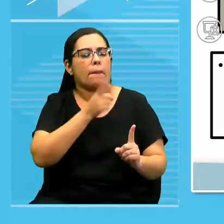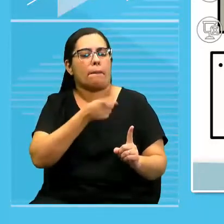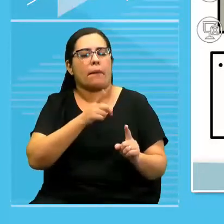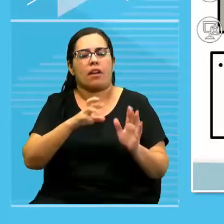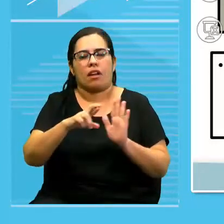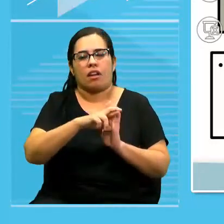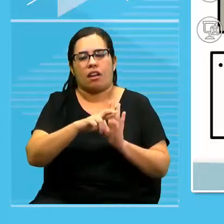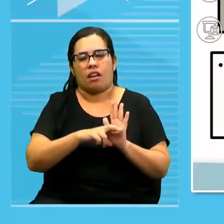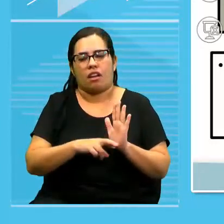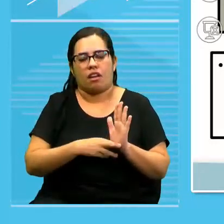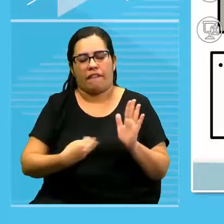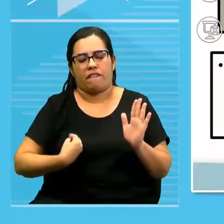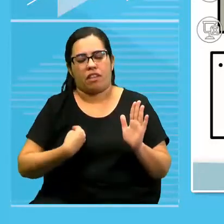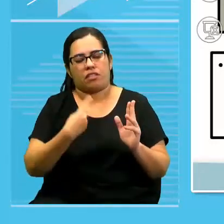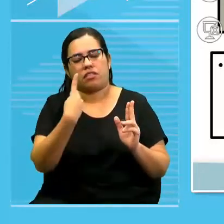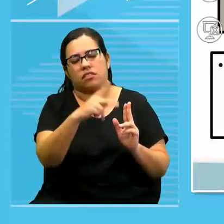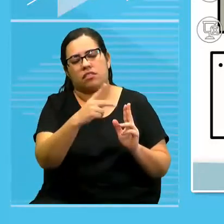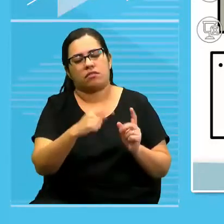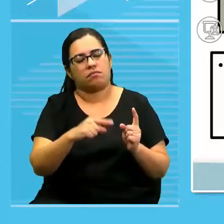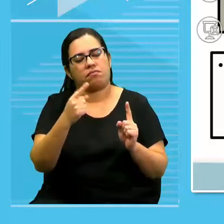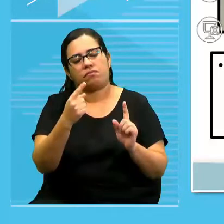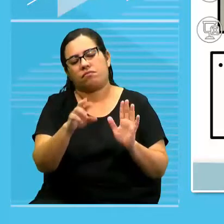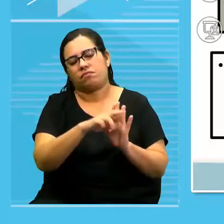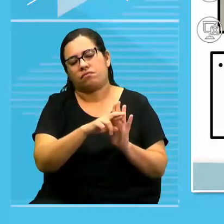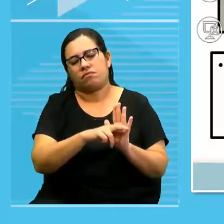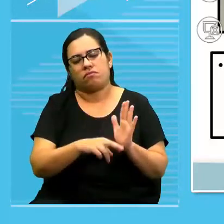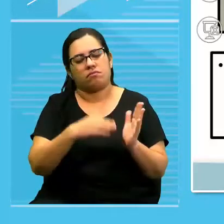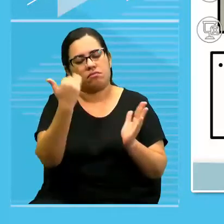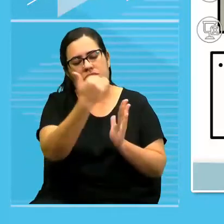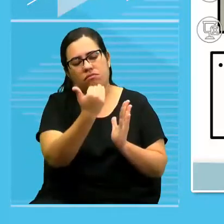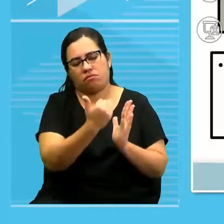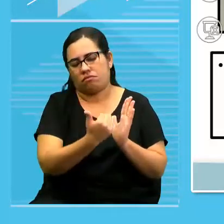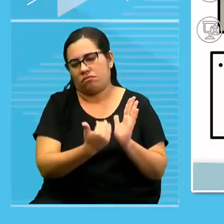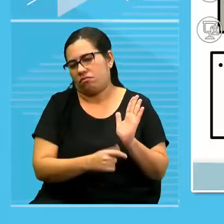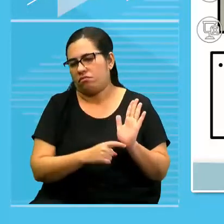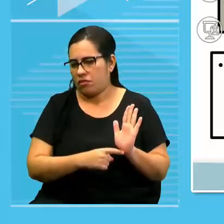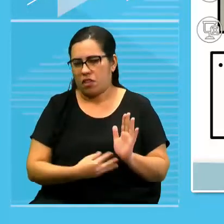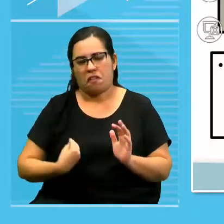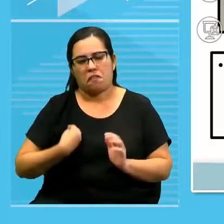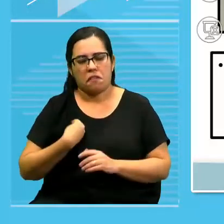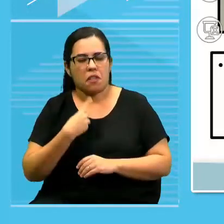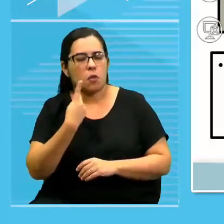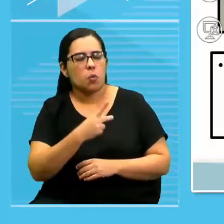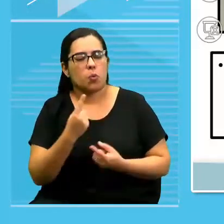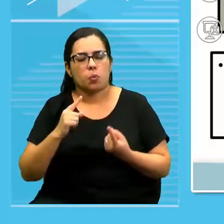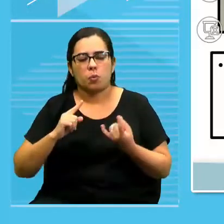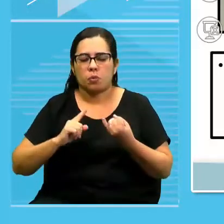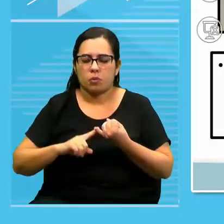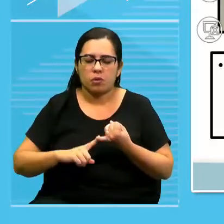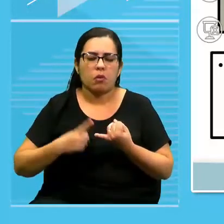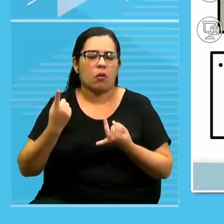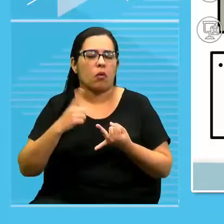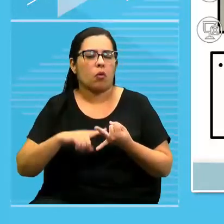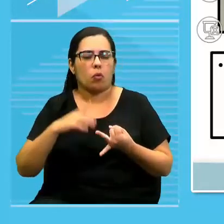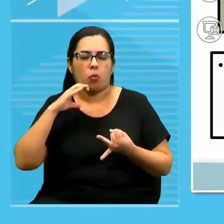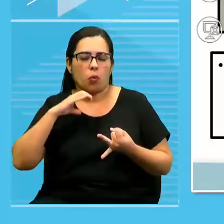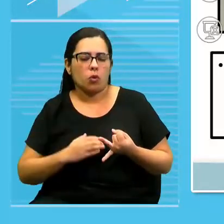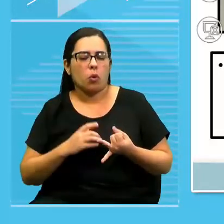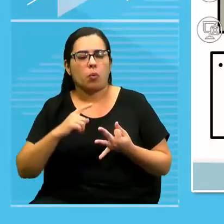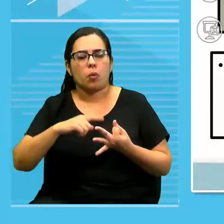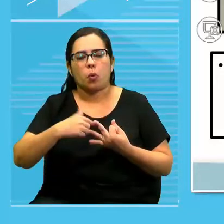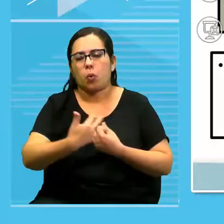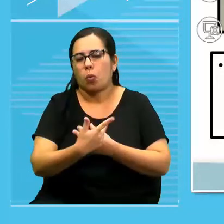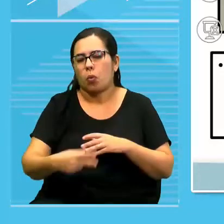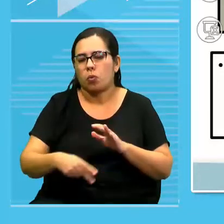vida da Ana Cristina dizer exatamente como a Ana Cristina ela deve viver como ela deve se comportar eu